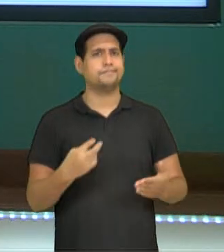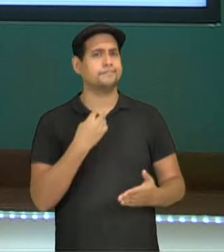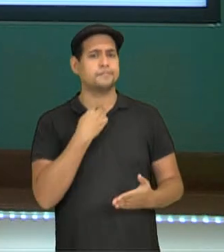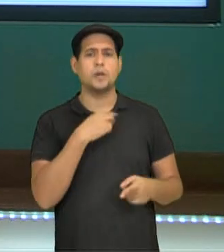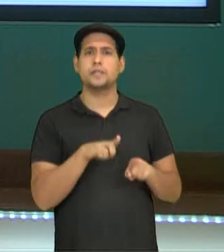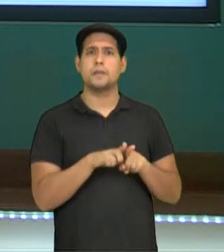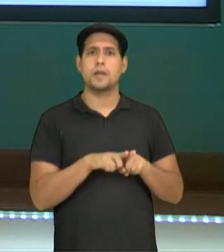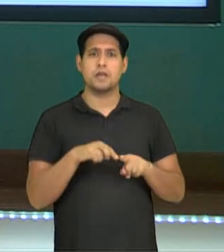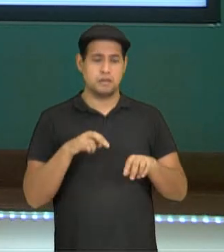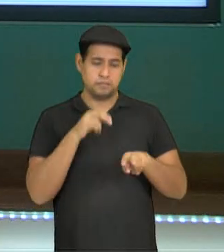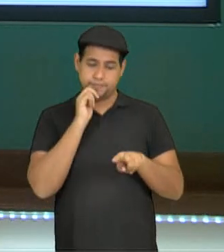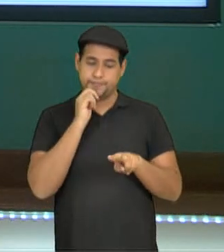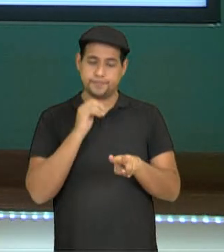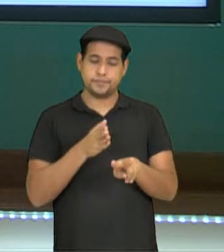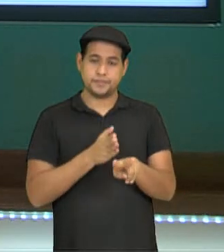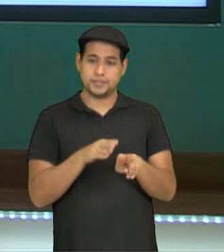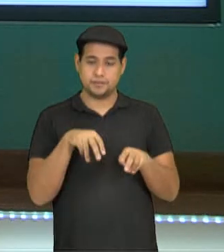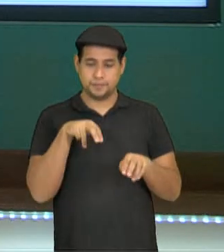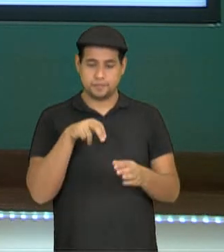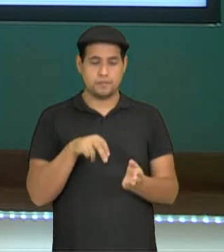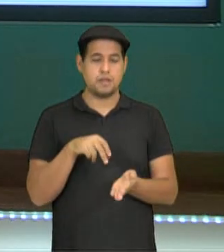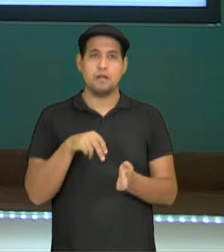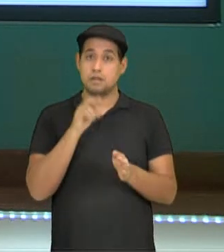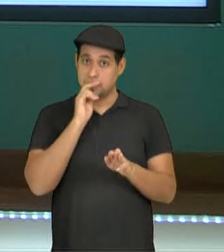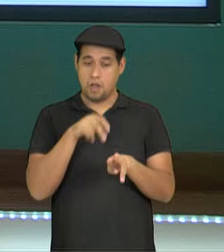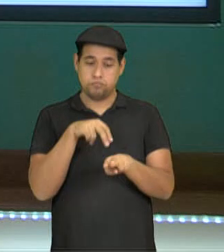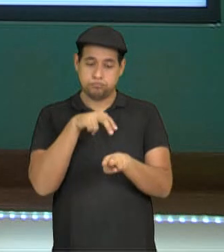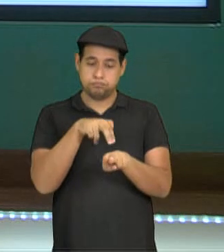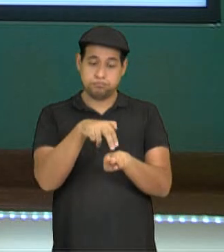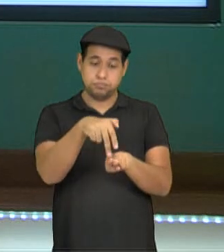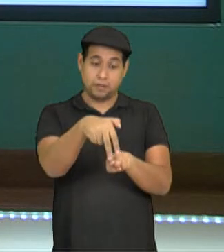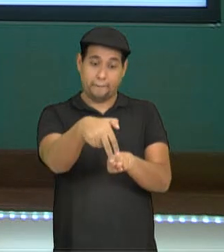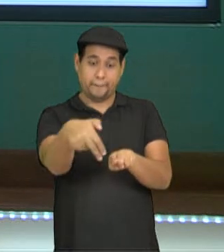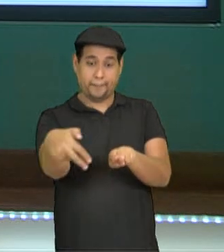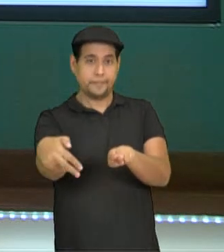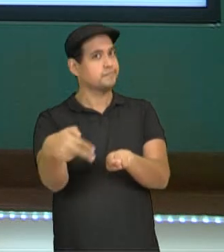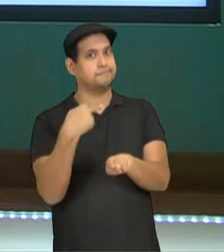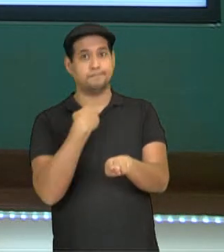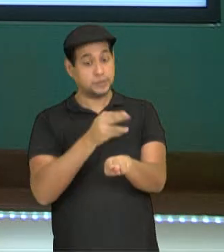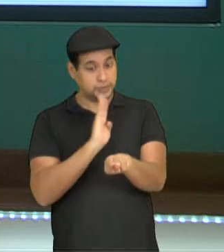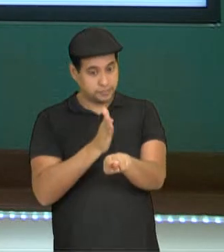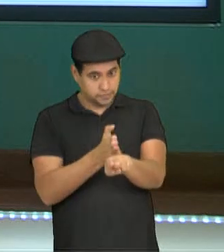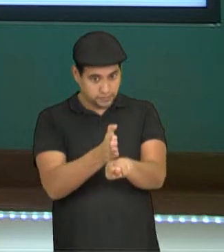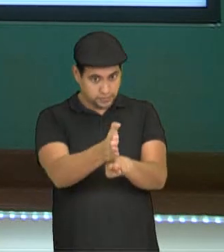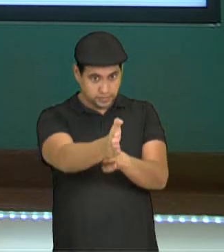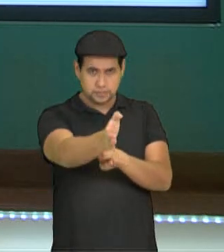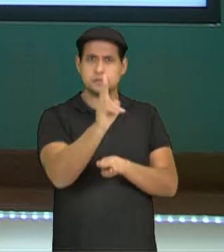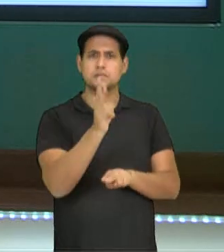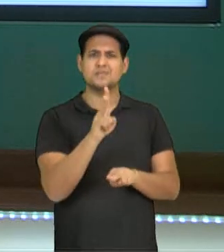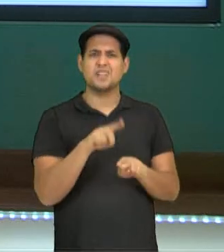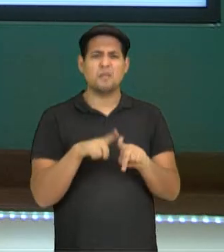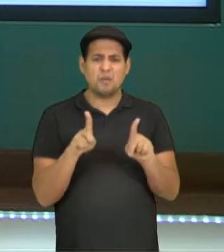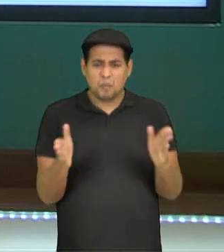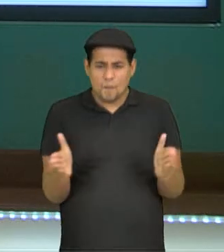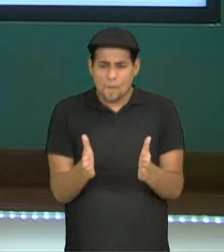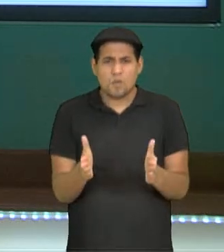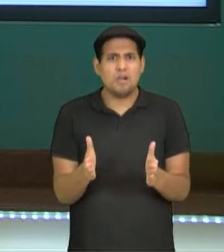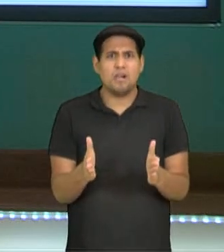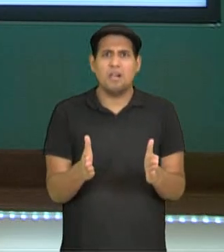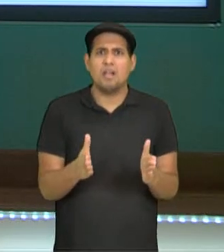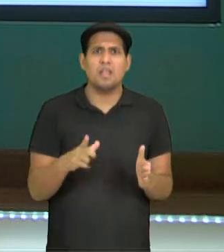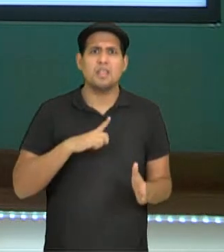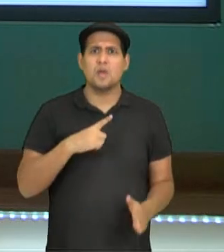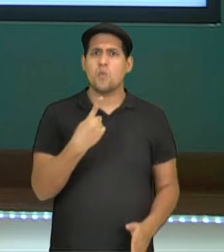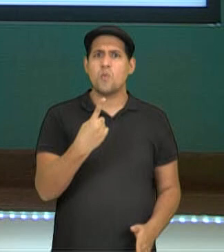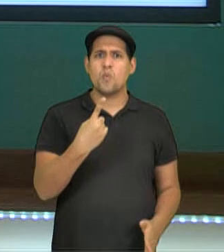podem também pisar na linha, invadir a raia do seu oponente, ali, do seu adversário. Professora, mas a raia é muito curtinha, tem